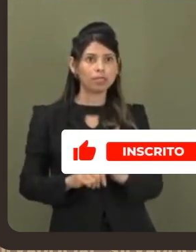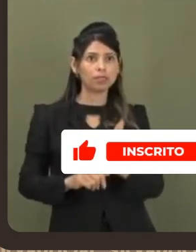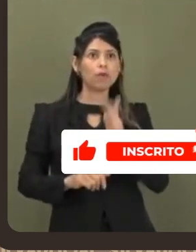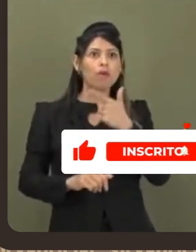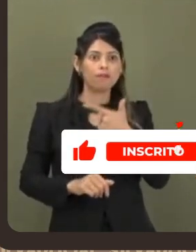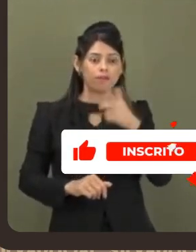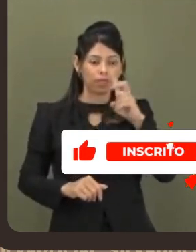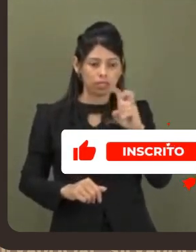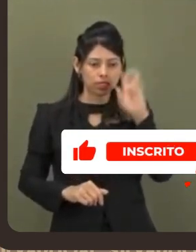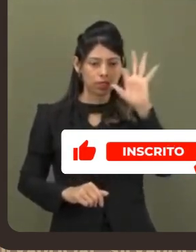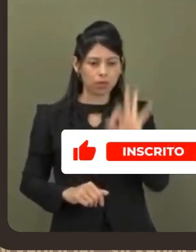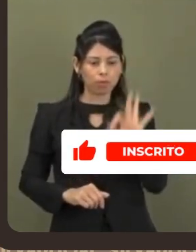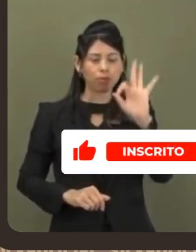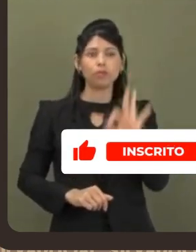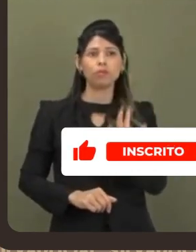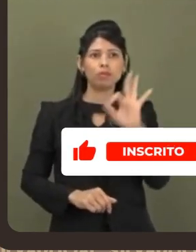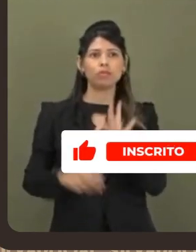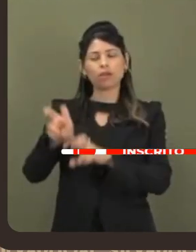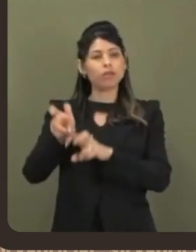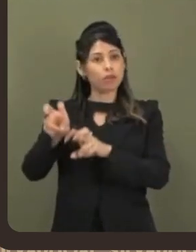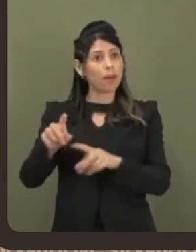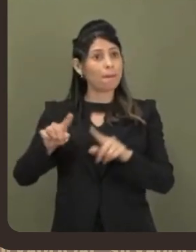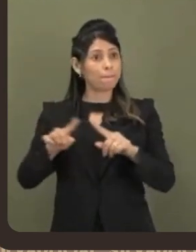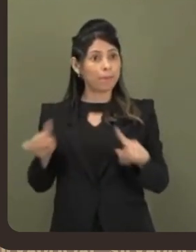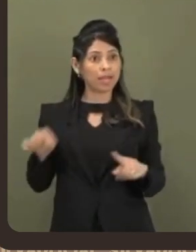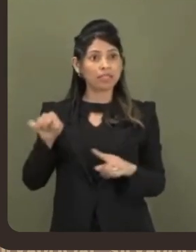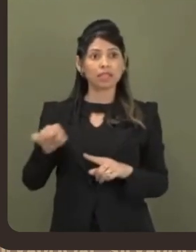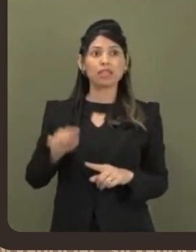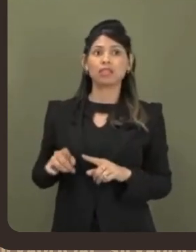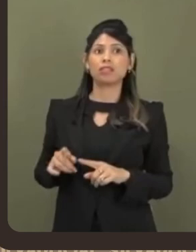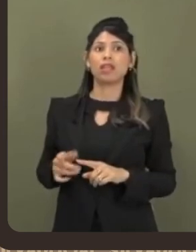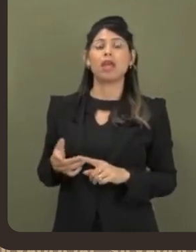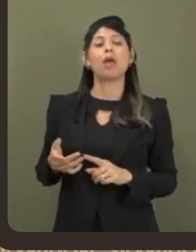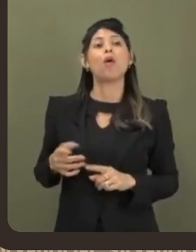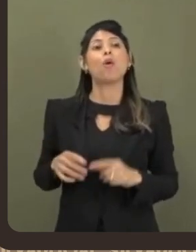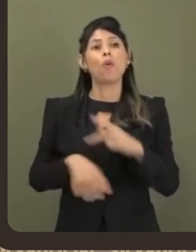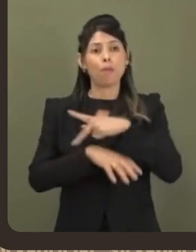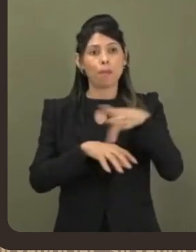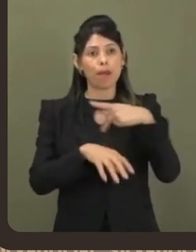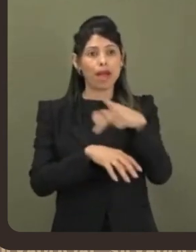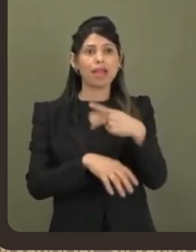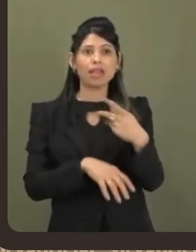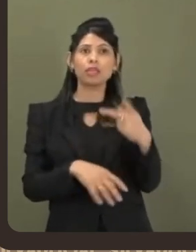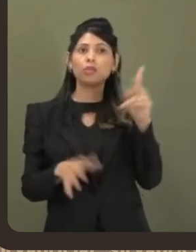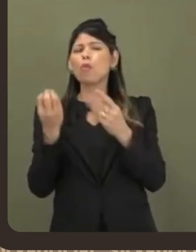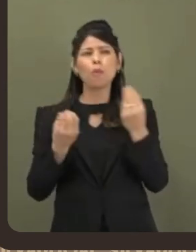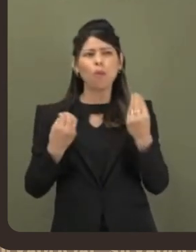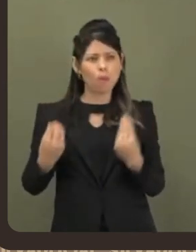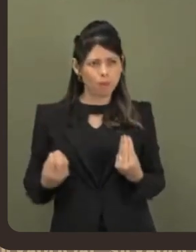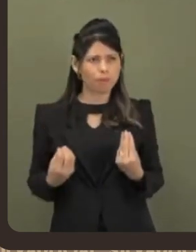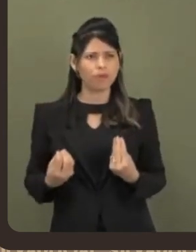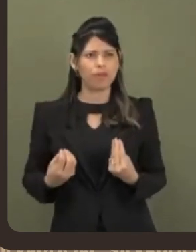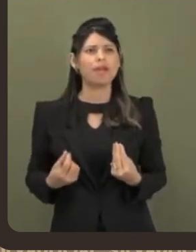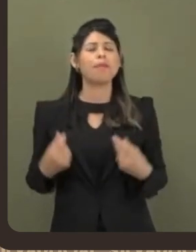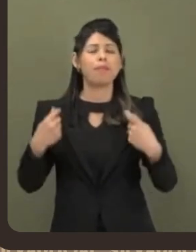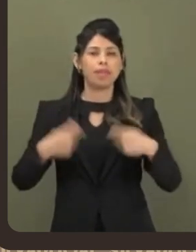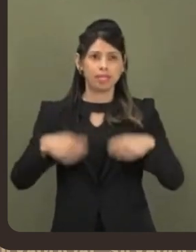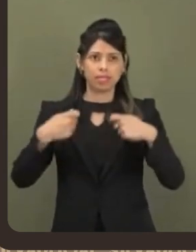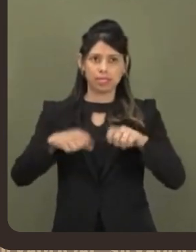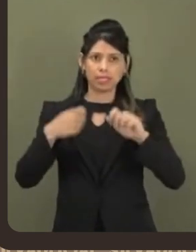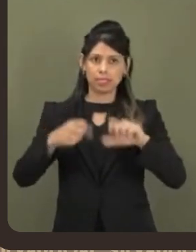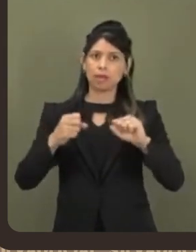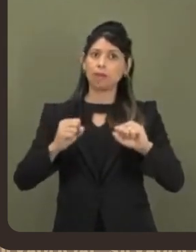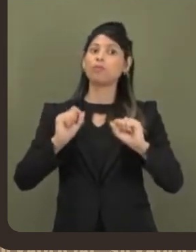é do agronegócio, mas o agro é fascista. Um país ideológico, um cerco que estão fazendo conosco. E é preciso que nós,